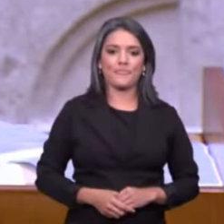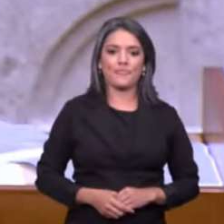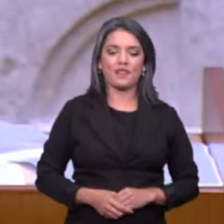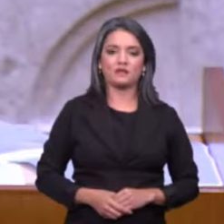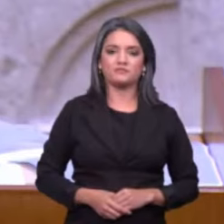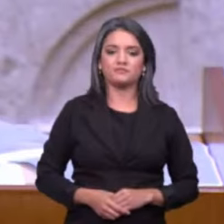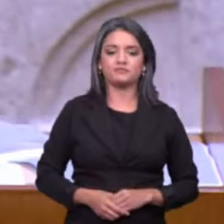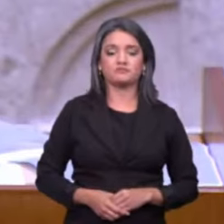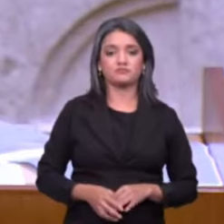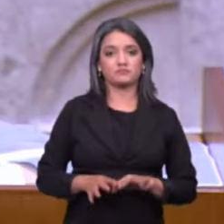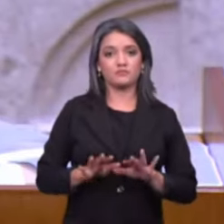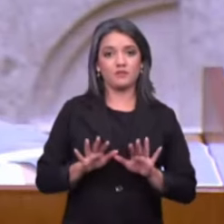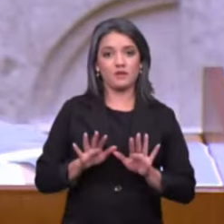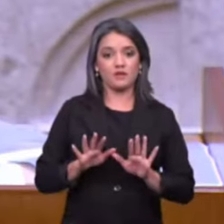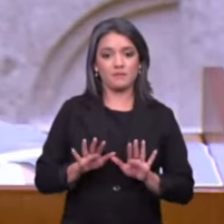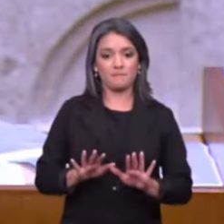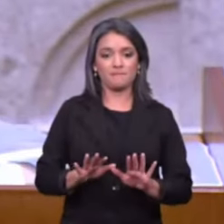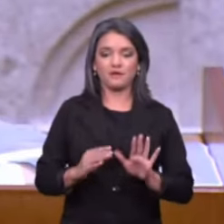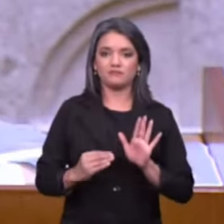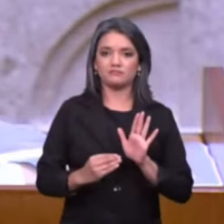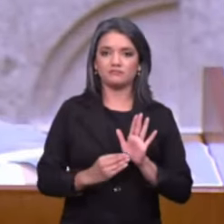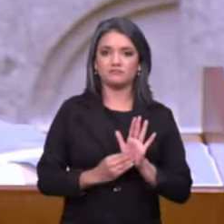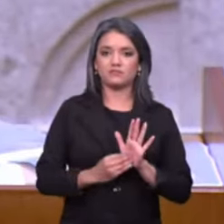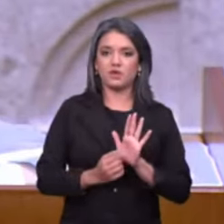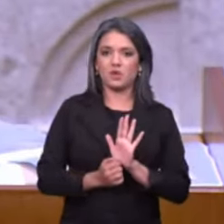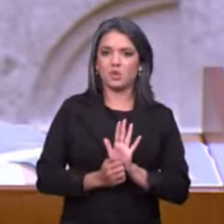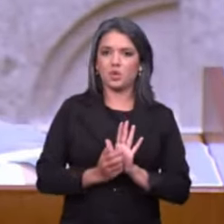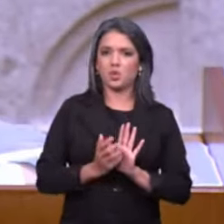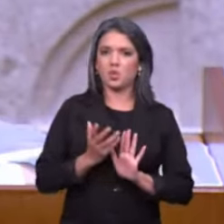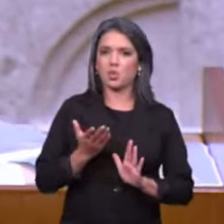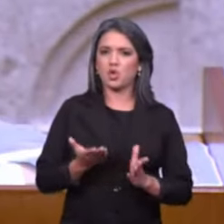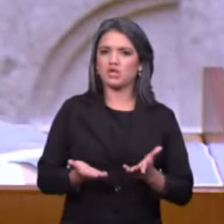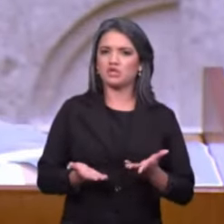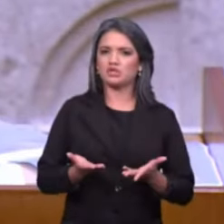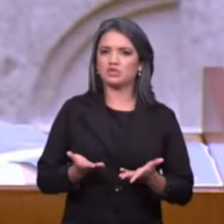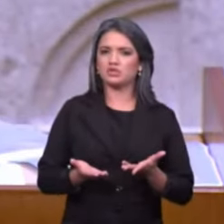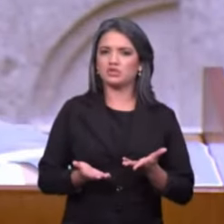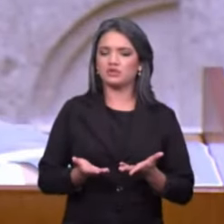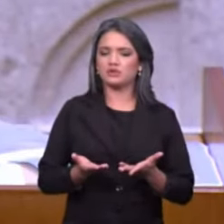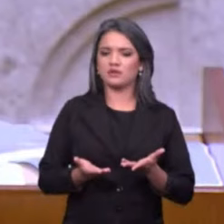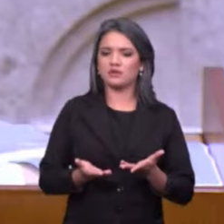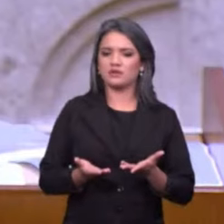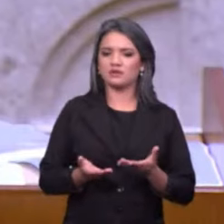fixando, todavia, a quantidade diferenciadora